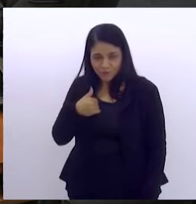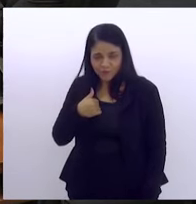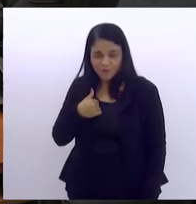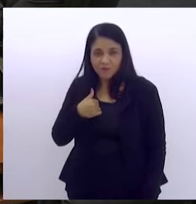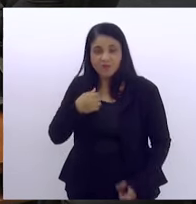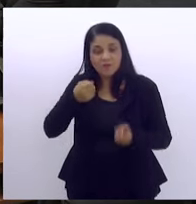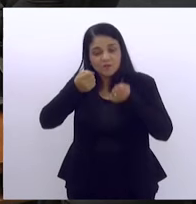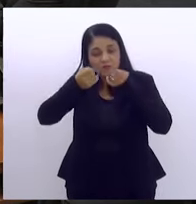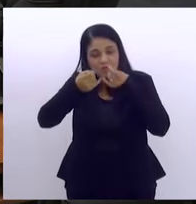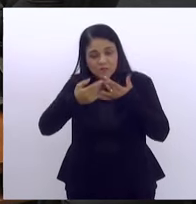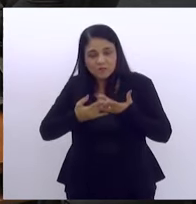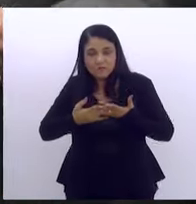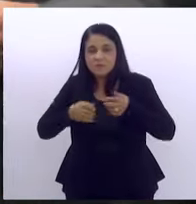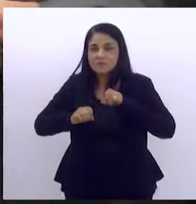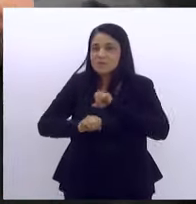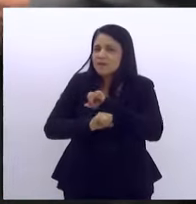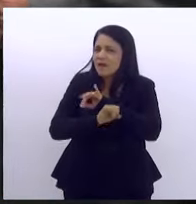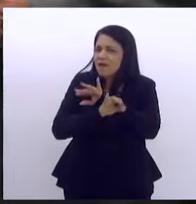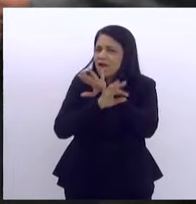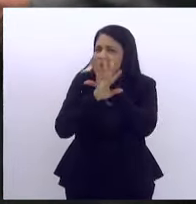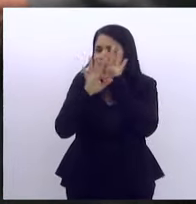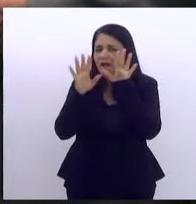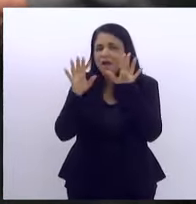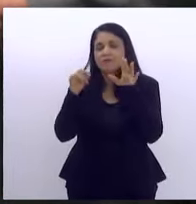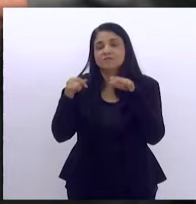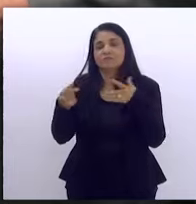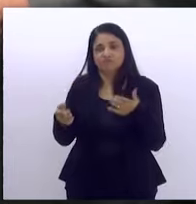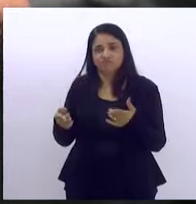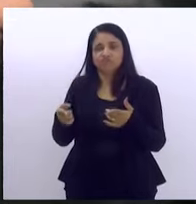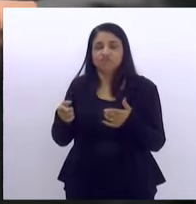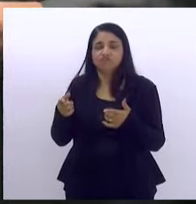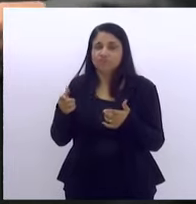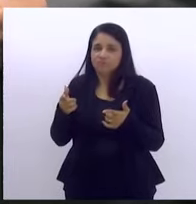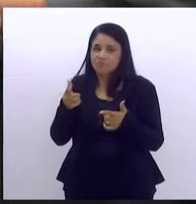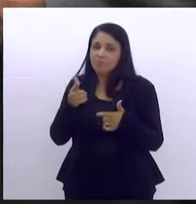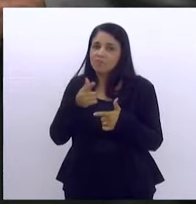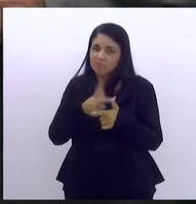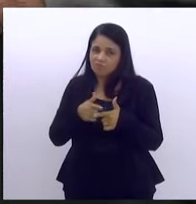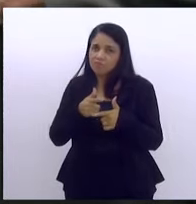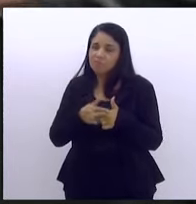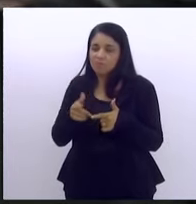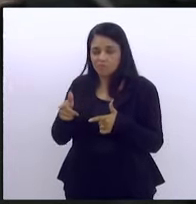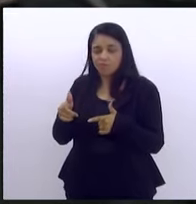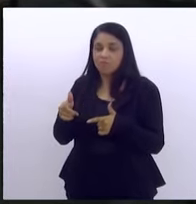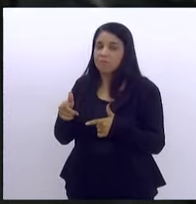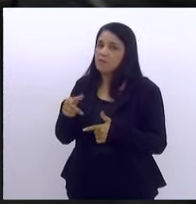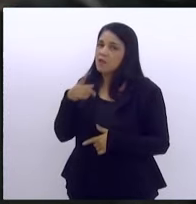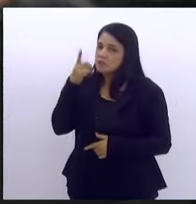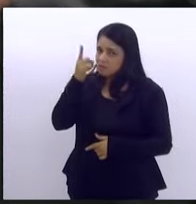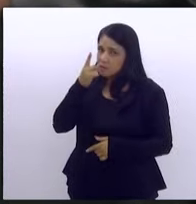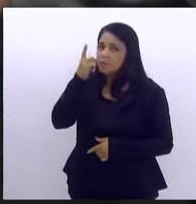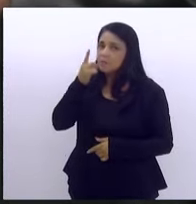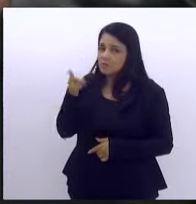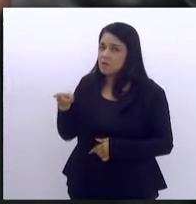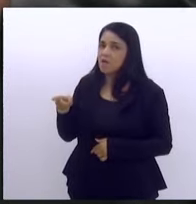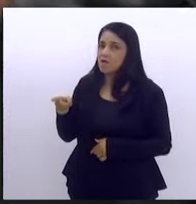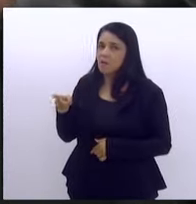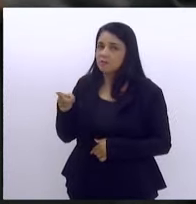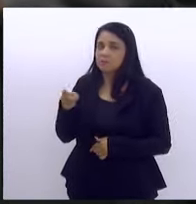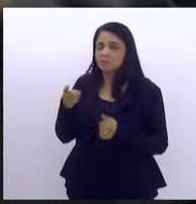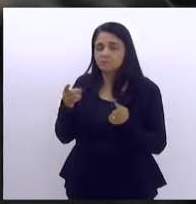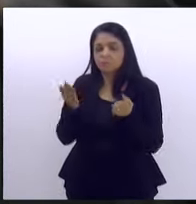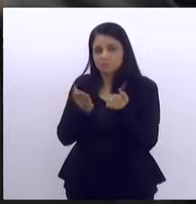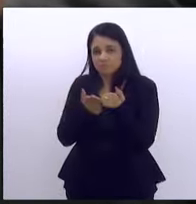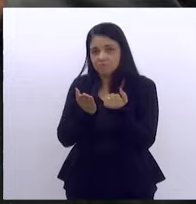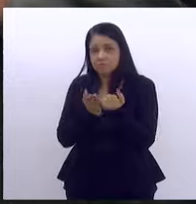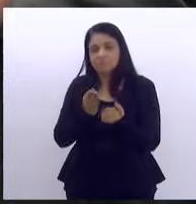Um breve esclarecimento sobre uma questão relevante levantada pelo deputado Samuel Malafaia. Quero dizer,